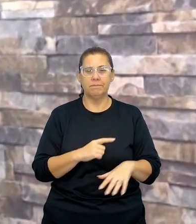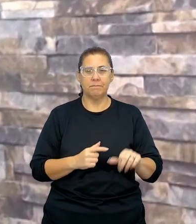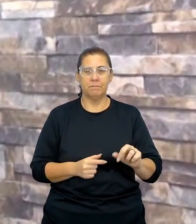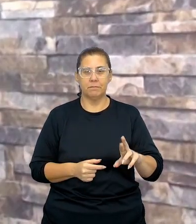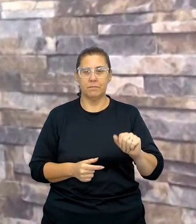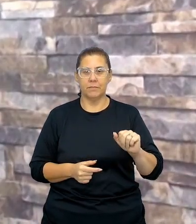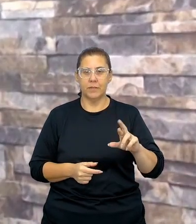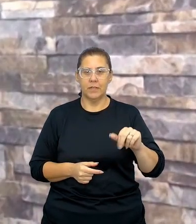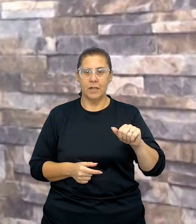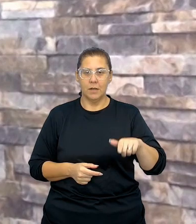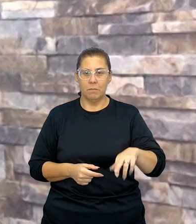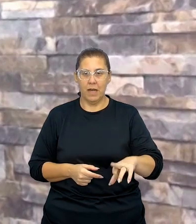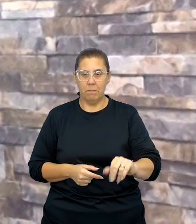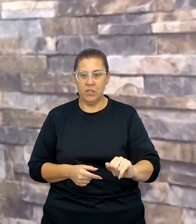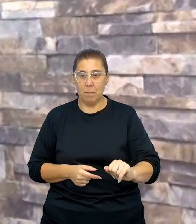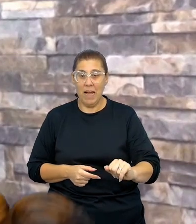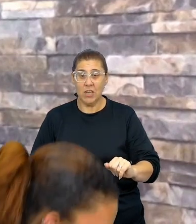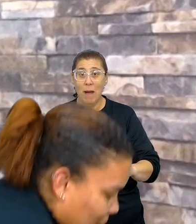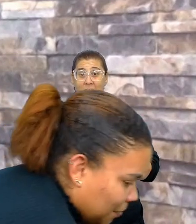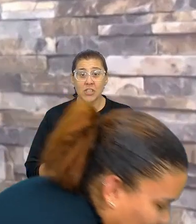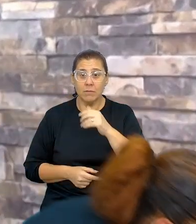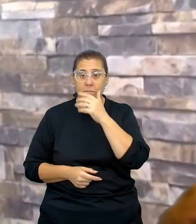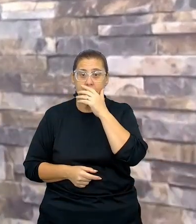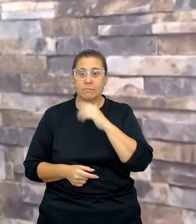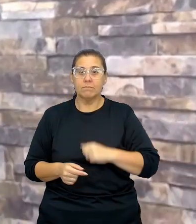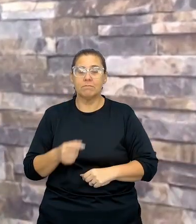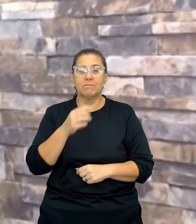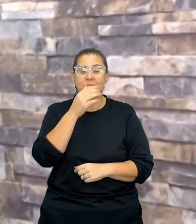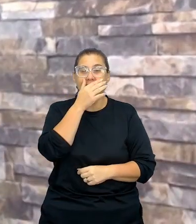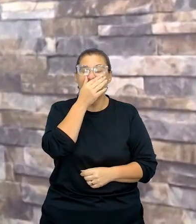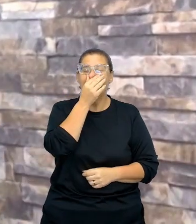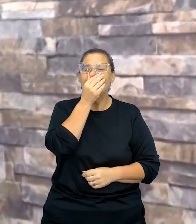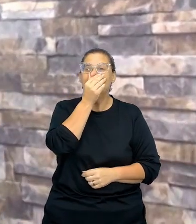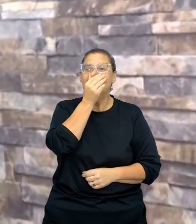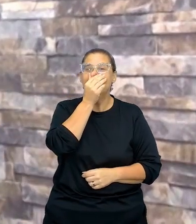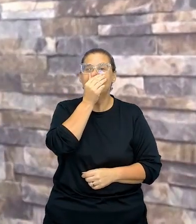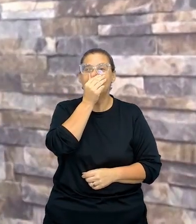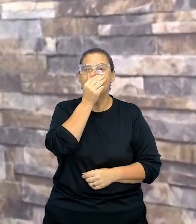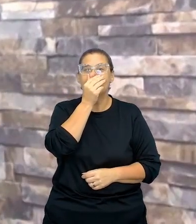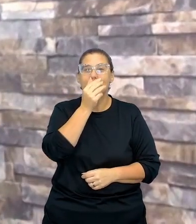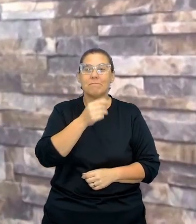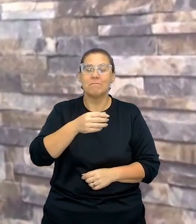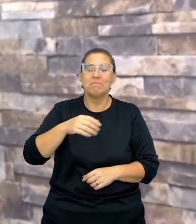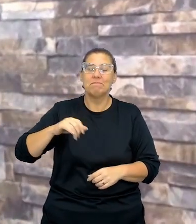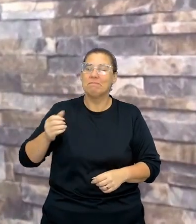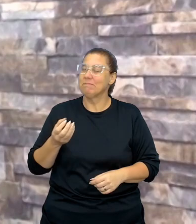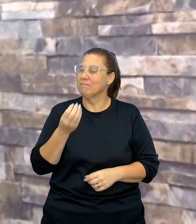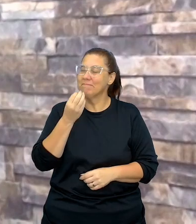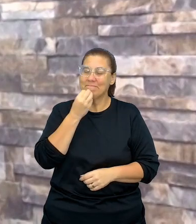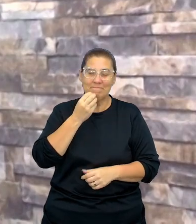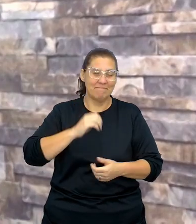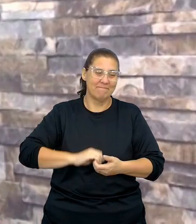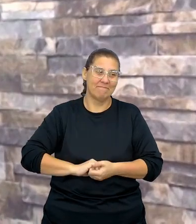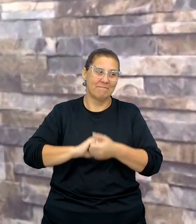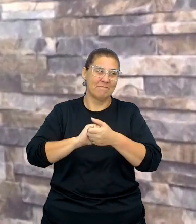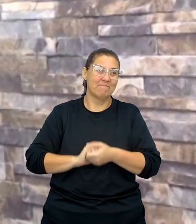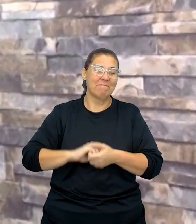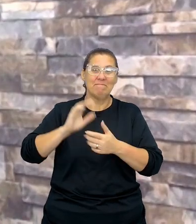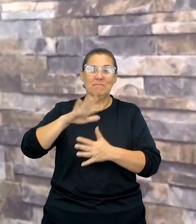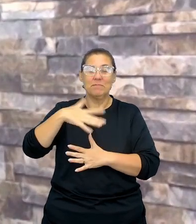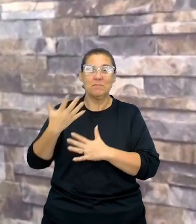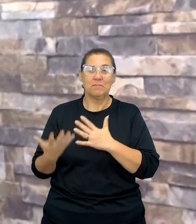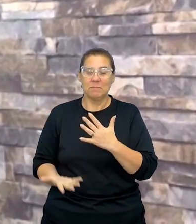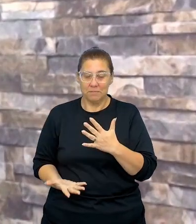bom poder estar aqui com vocês mais uma vez, né? Aproveito a oportunidade para saudar, né, os intérpretes de Libras